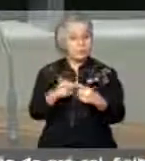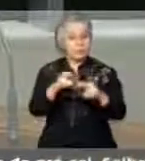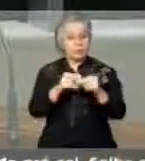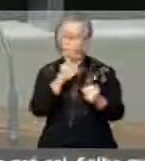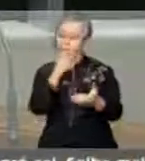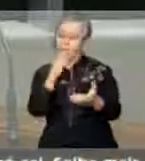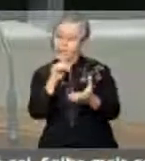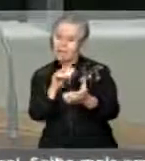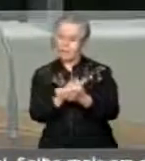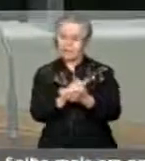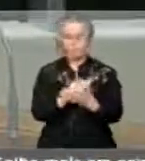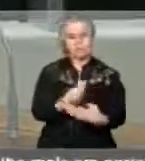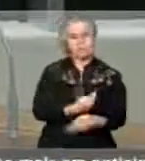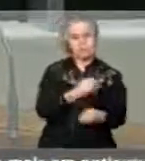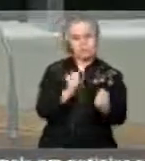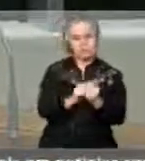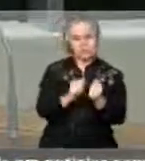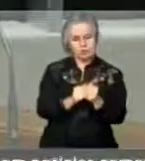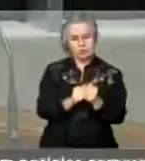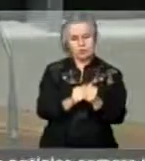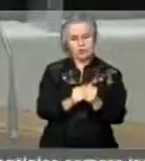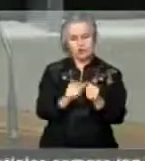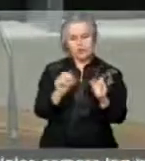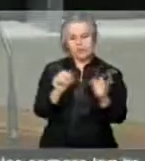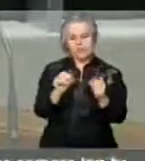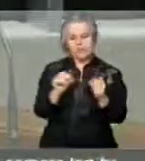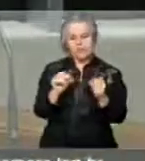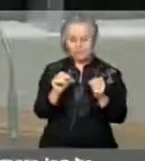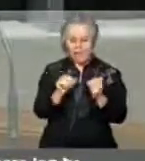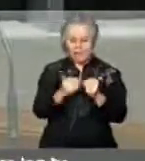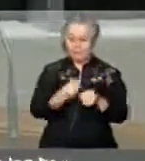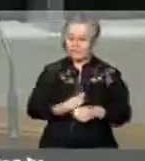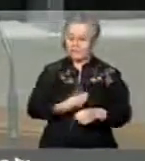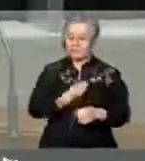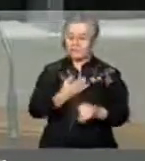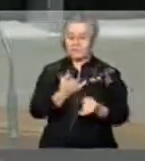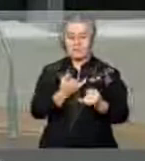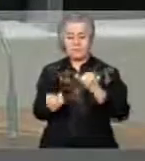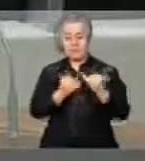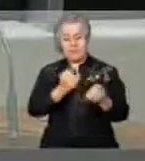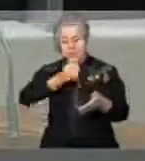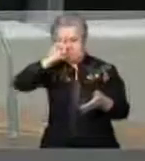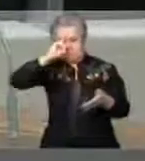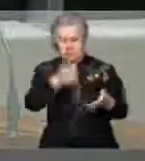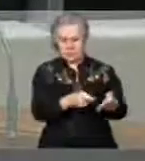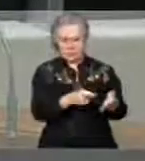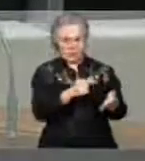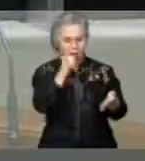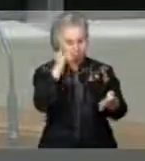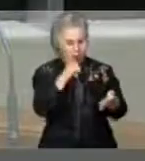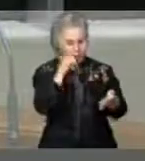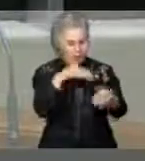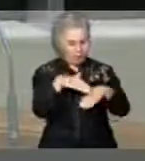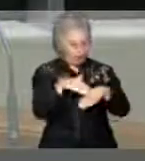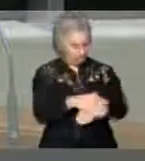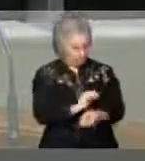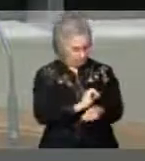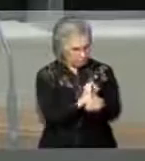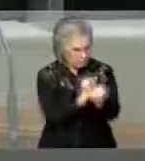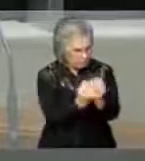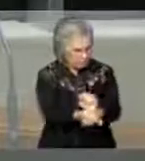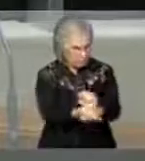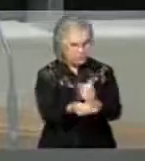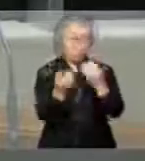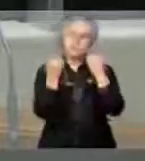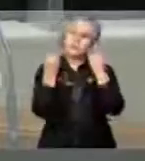companheiros agem como se fossem proprietários da mulher. Como se não fosse suficiente o absurdo dessa situação, há de